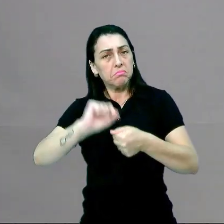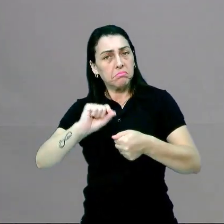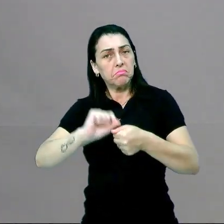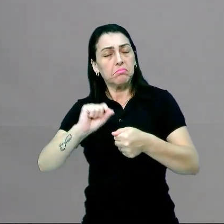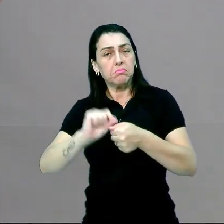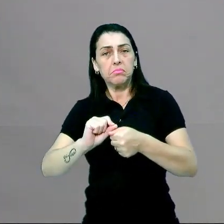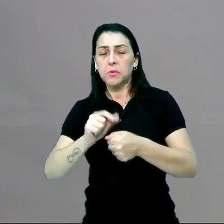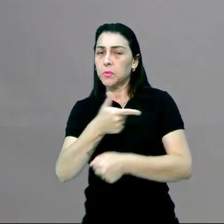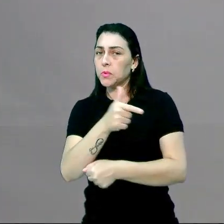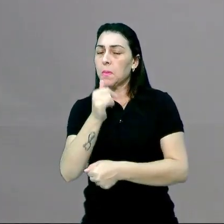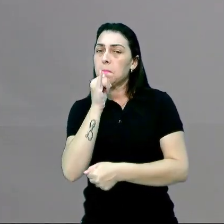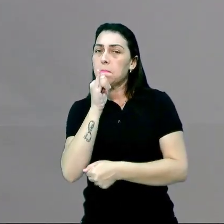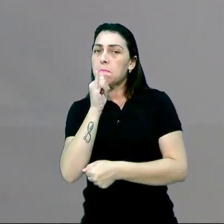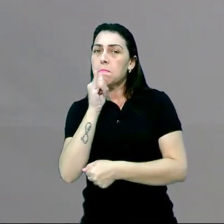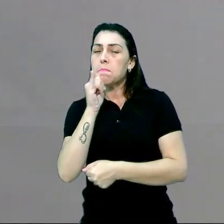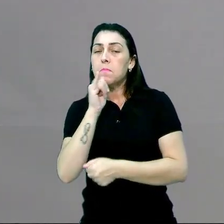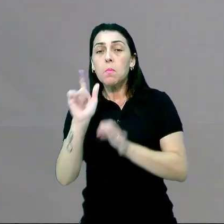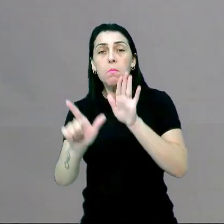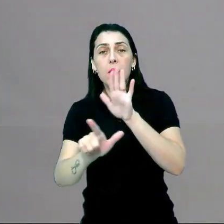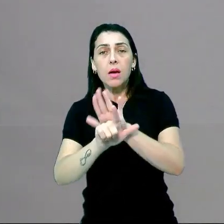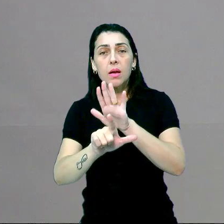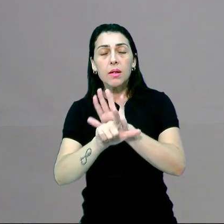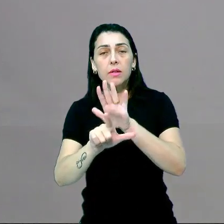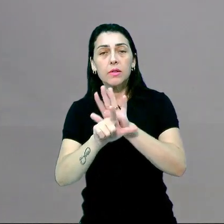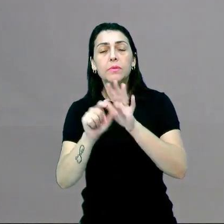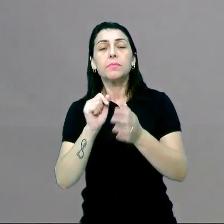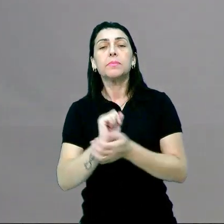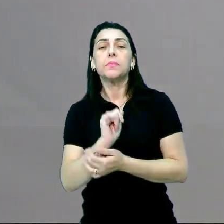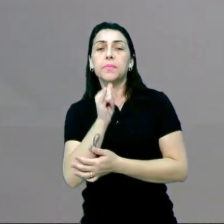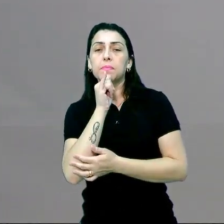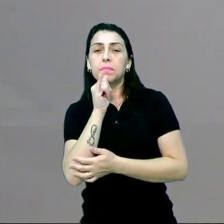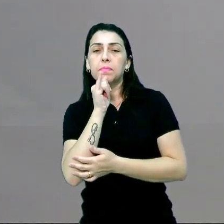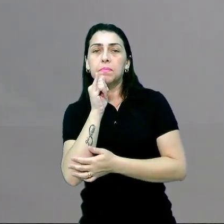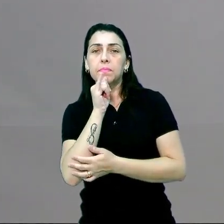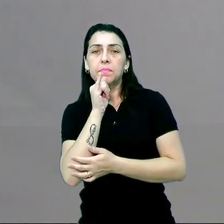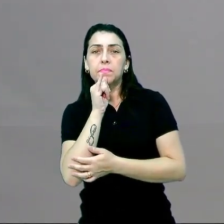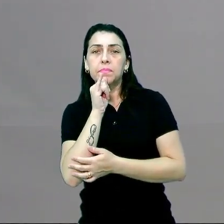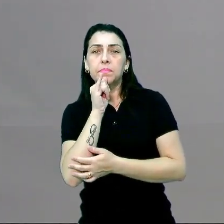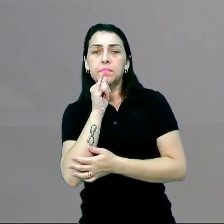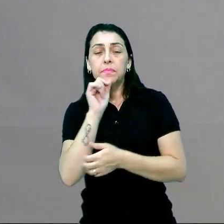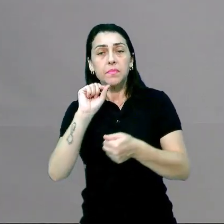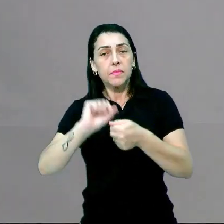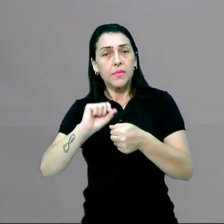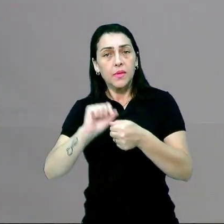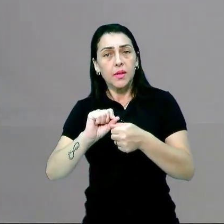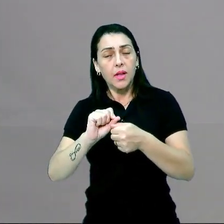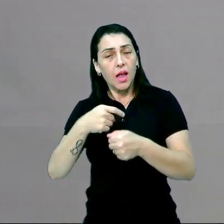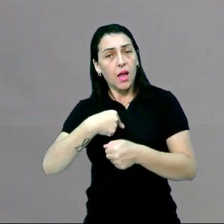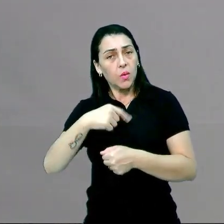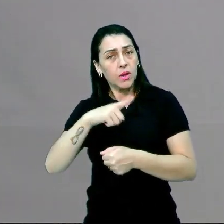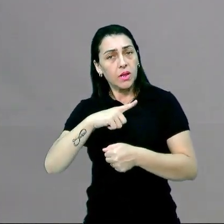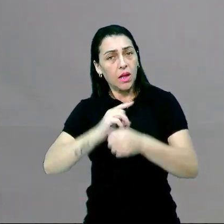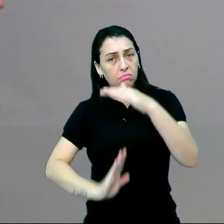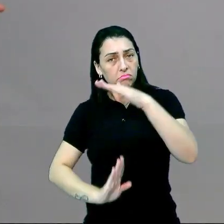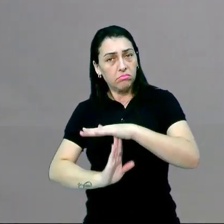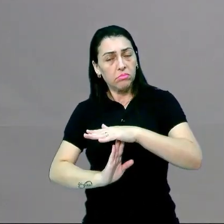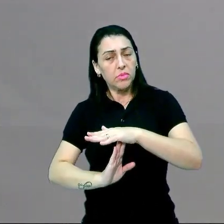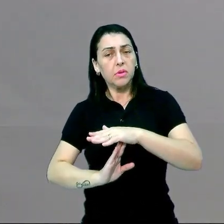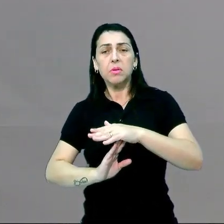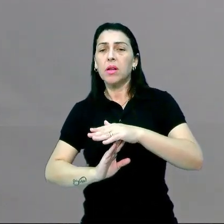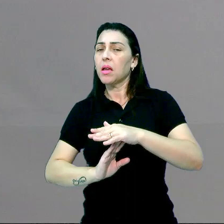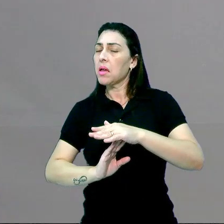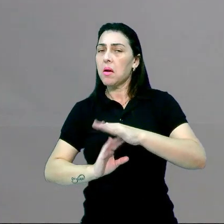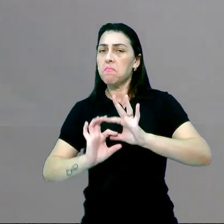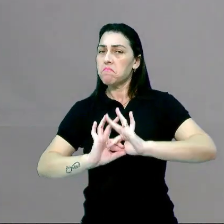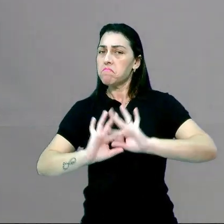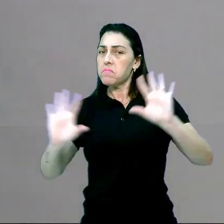eu quiser, e não tem, por exemplo, uma lei que, por exemplo, faça com que eu tenha limites. Eu posso ser quem eu